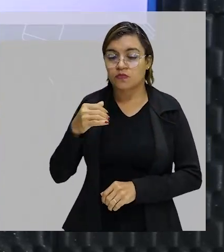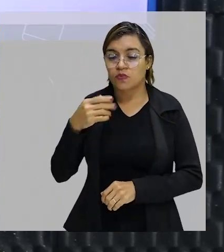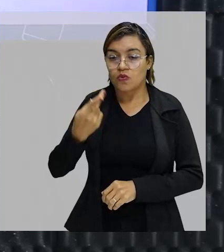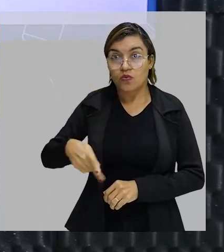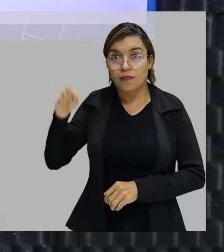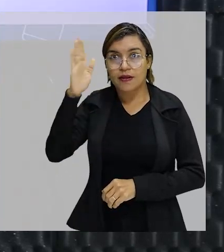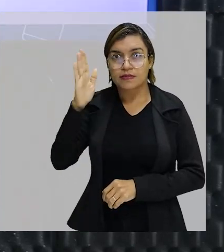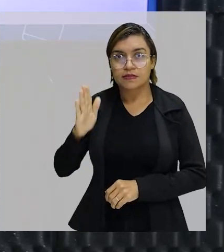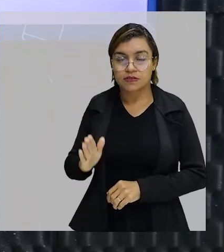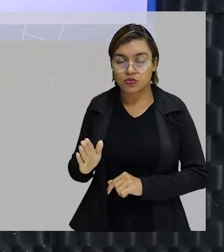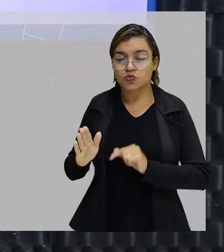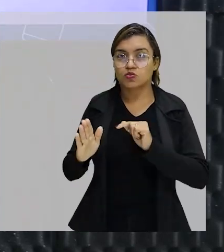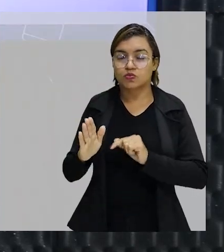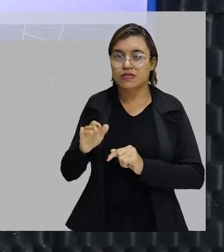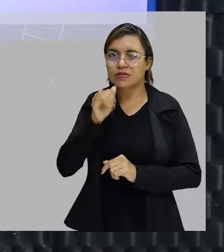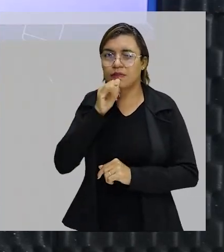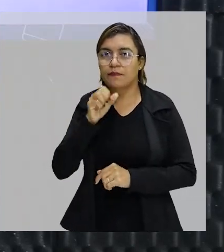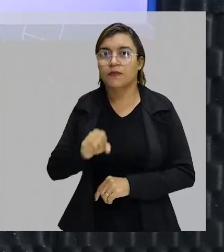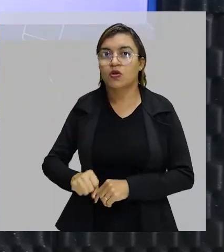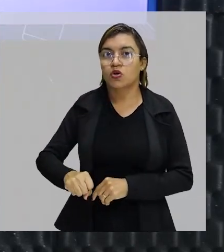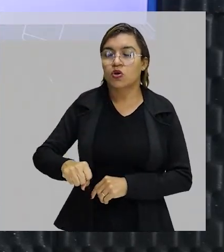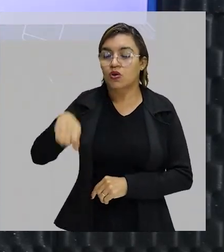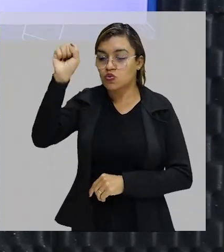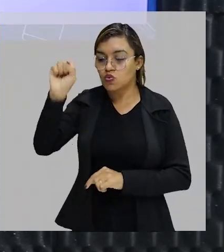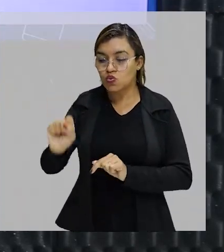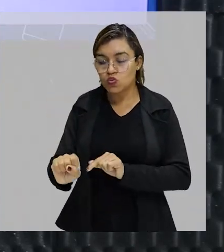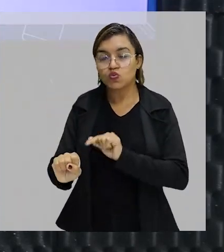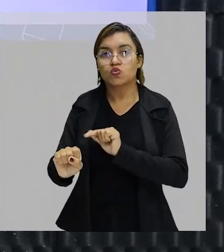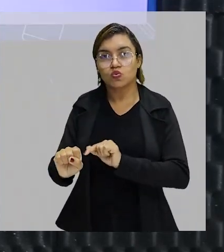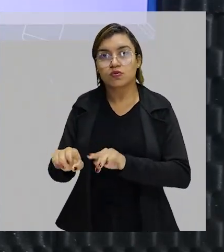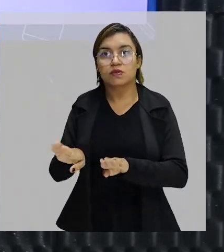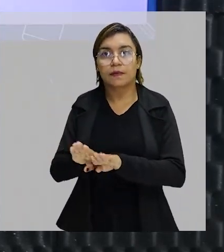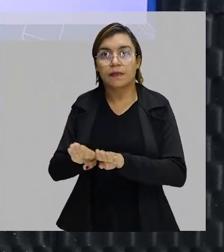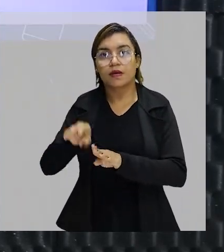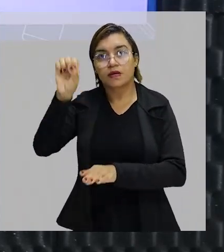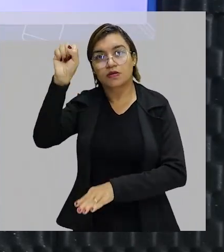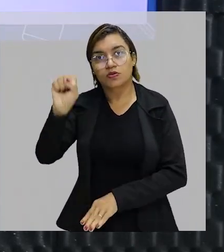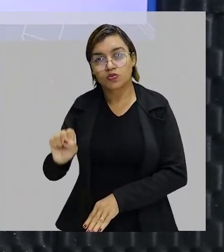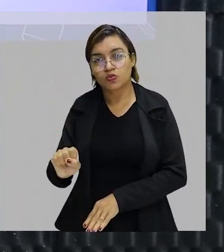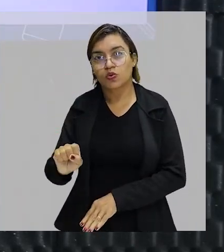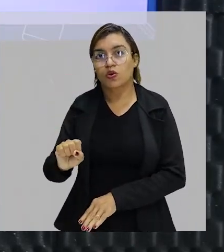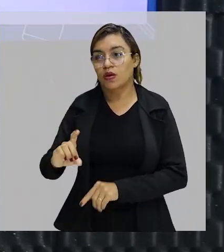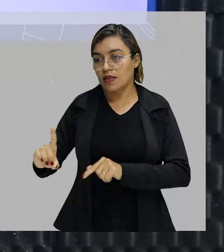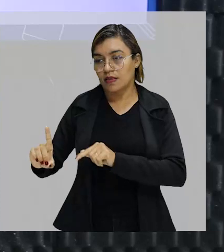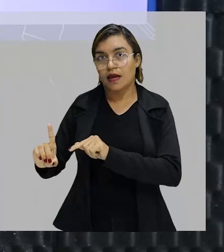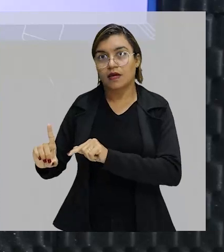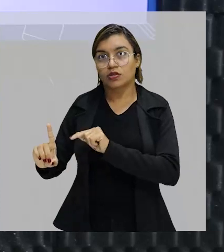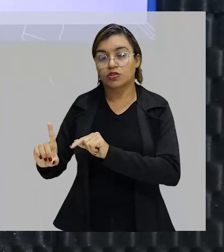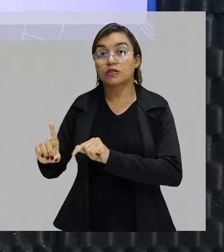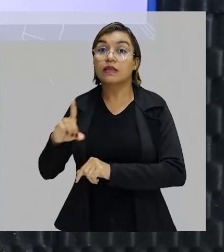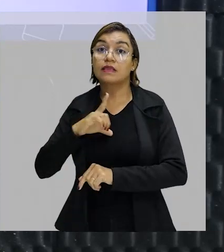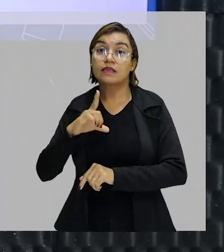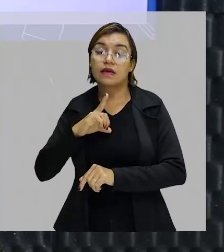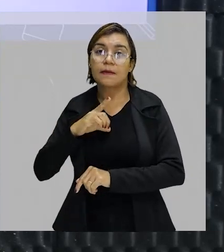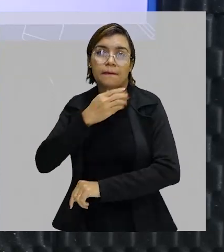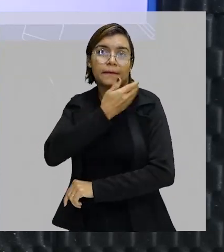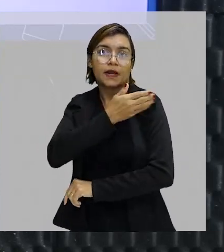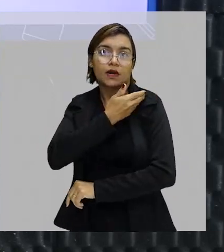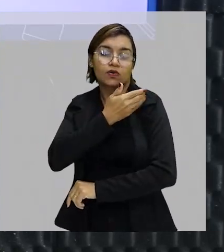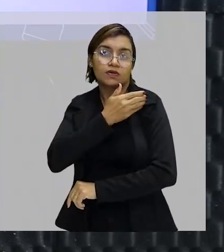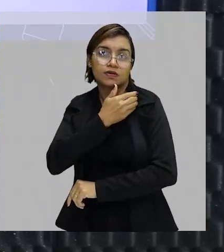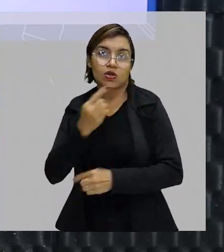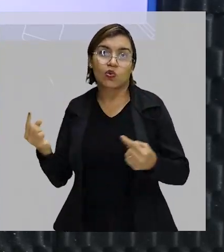No Brasil, as pessoas do Sul e do Sudeste, da parte mais desenvolvida economicamente do país, têm um certo preconceito contra